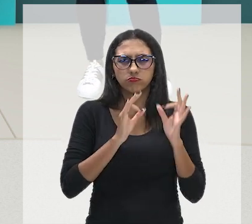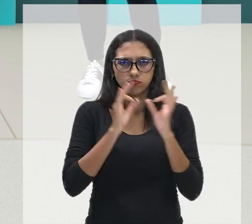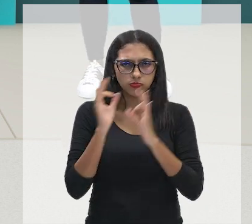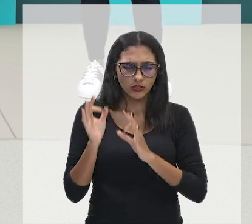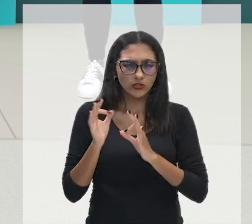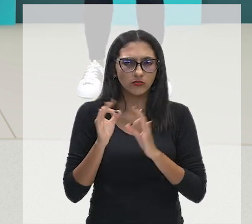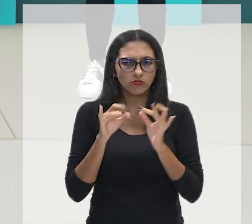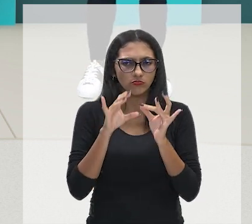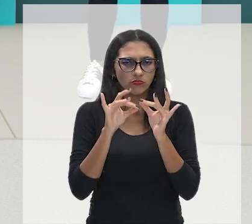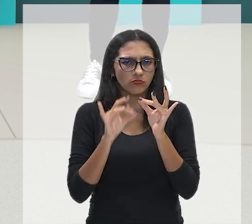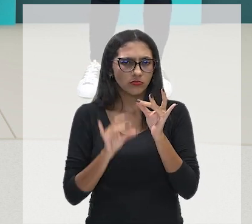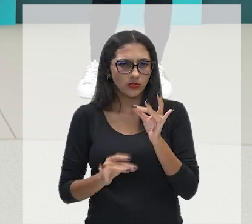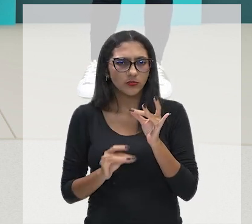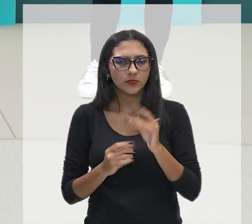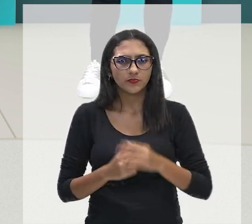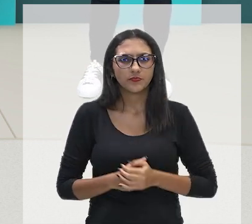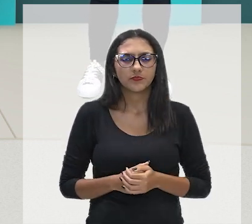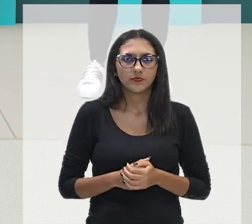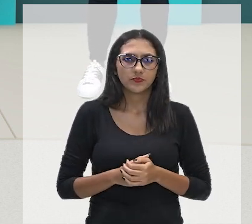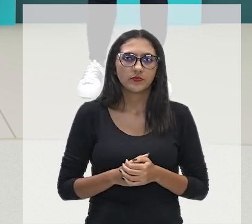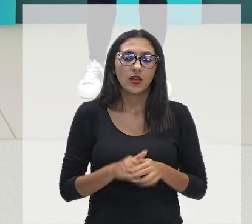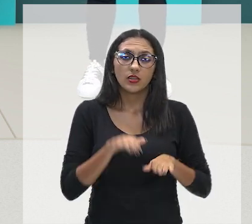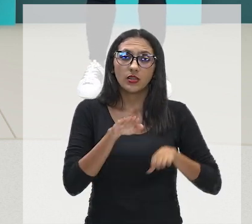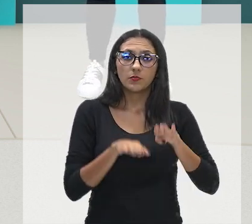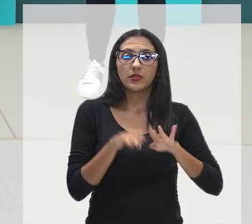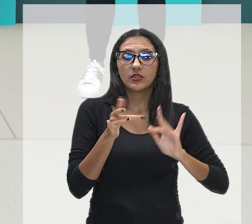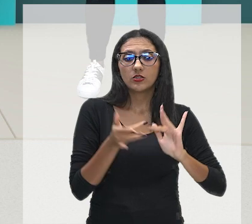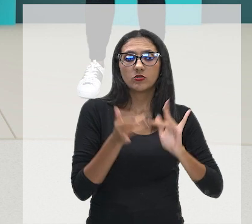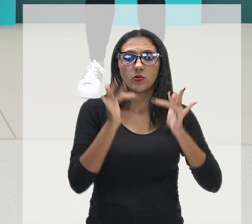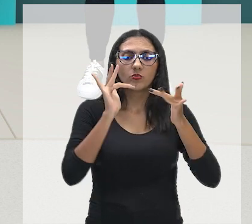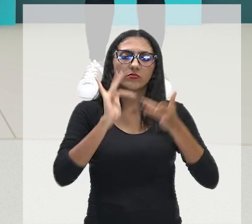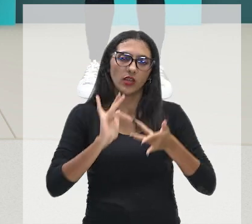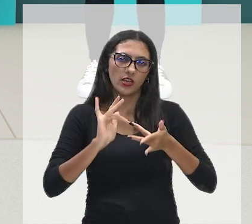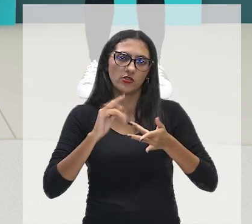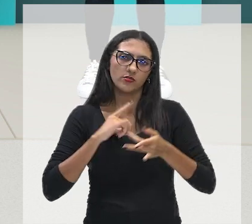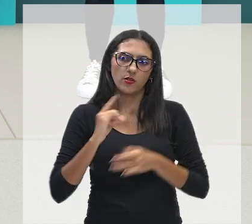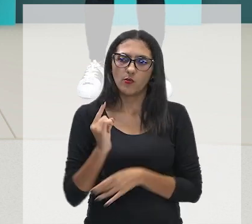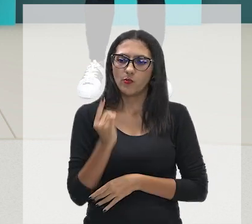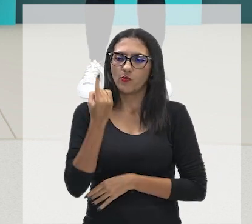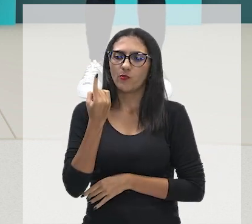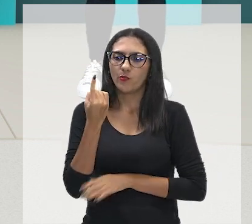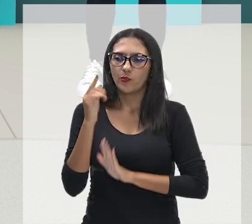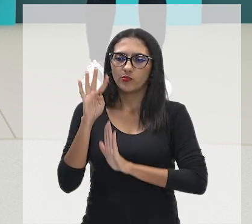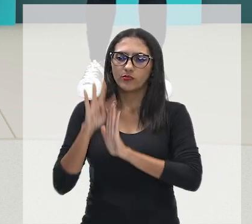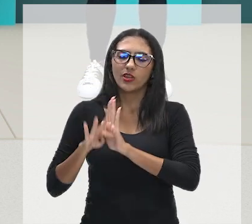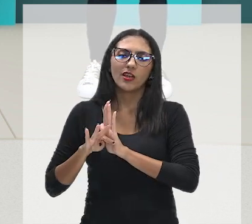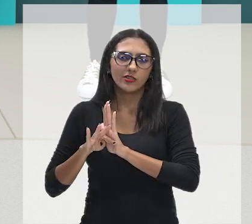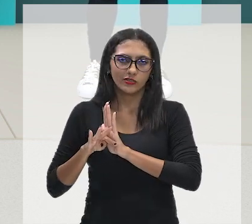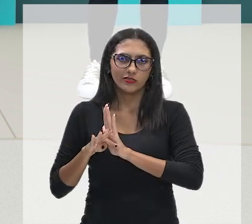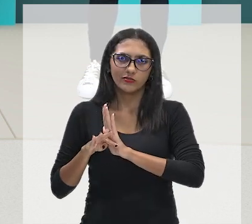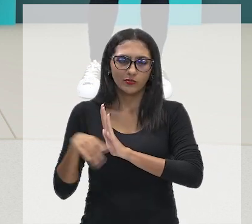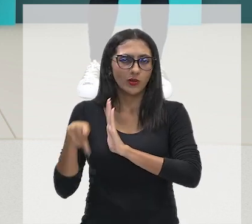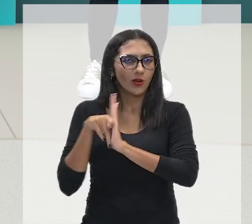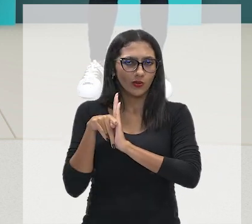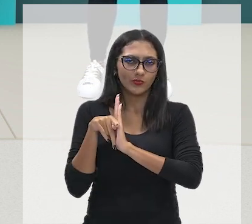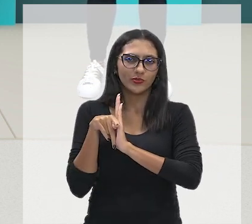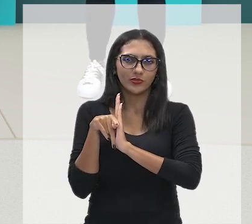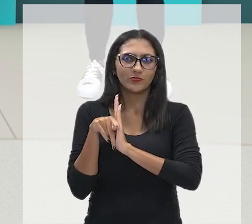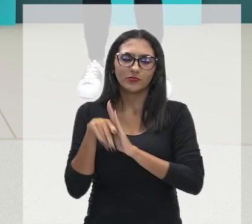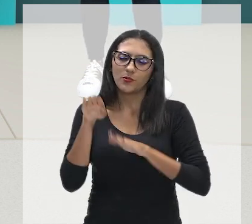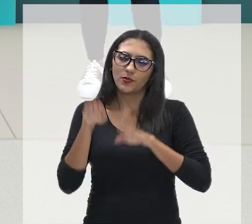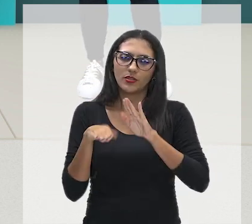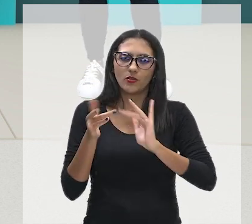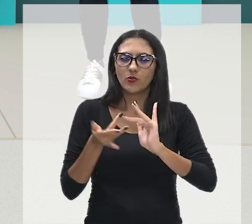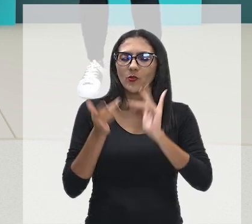para cada contexto, o texto vai se adequar aí, né, ao contexto.